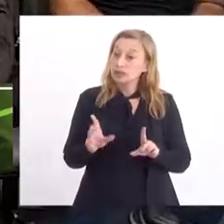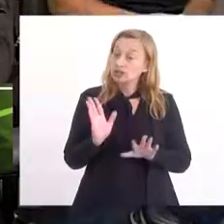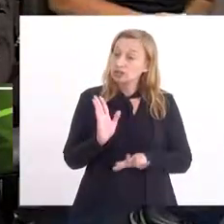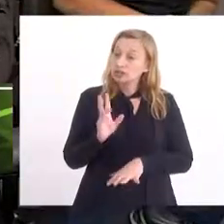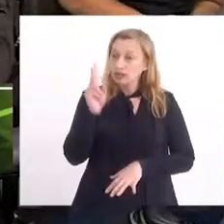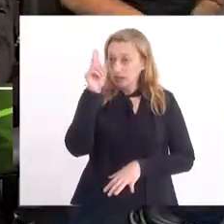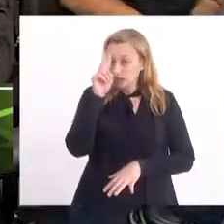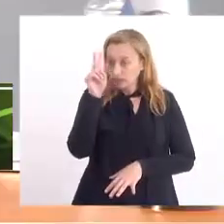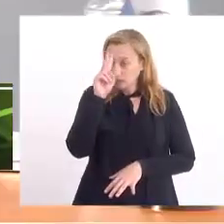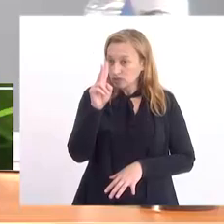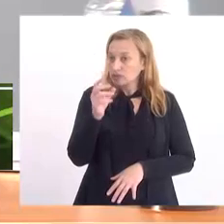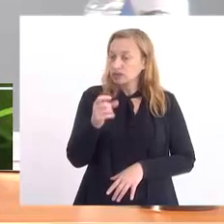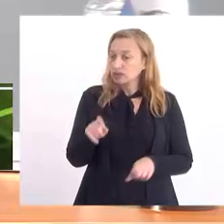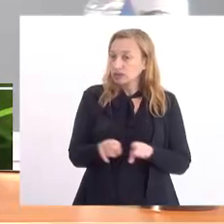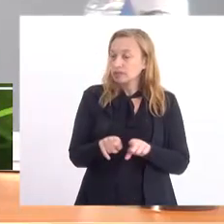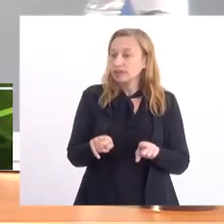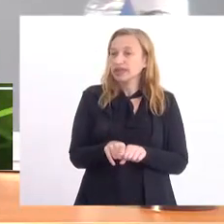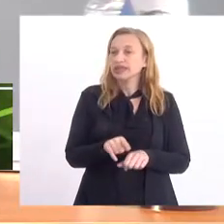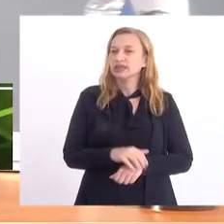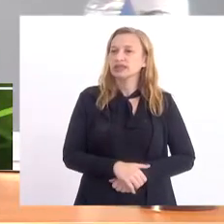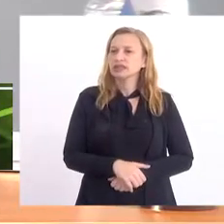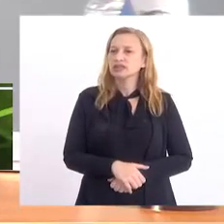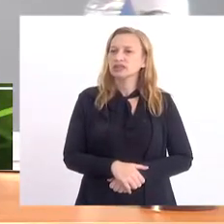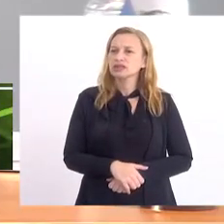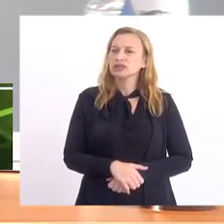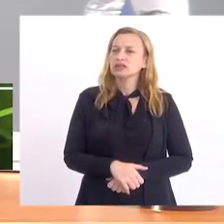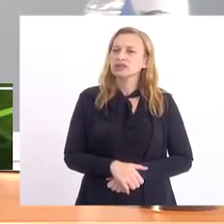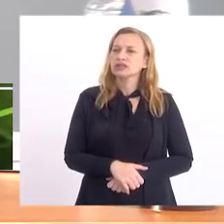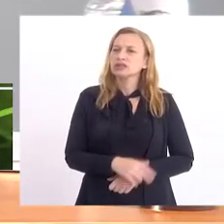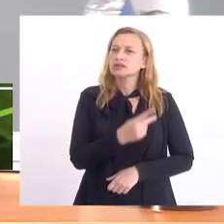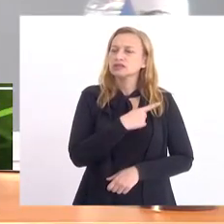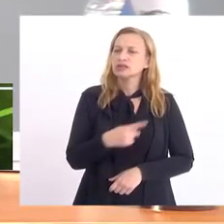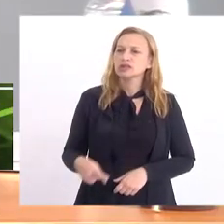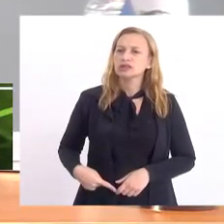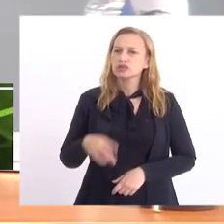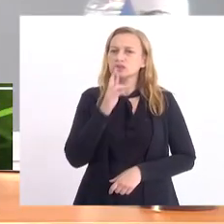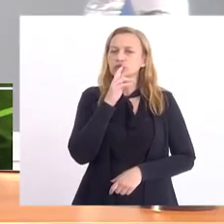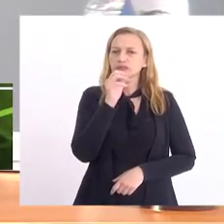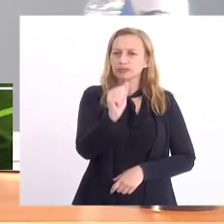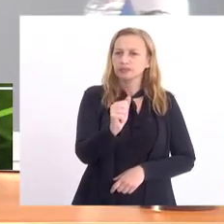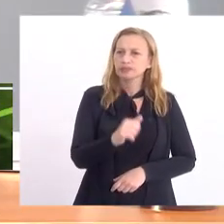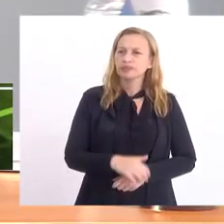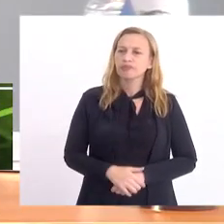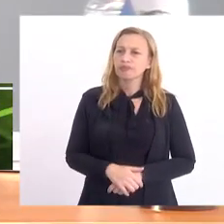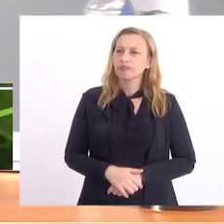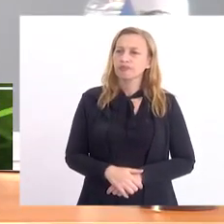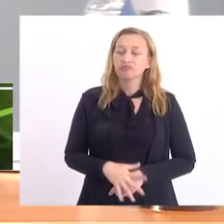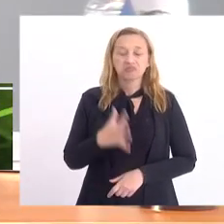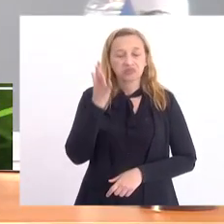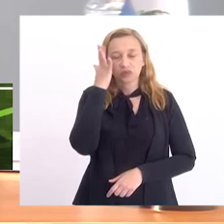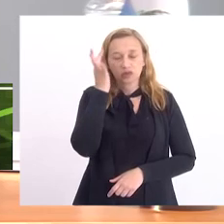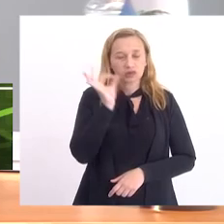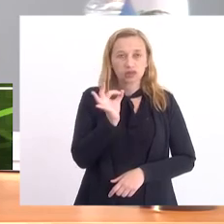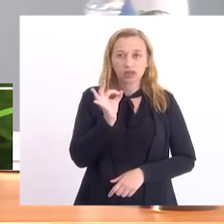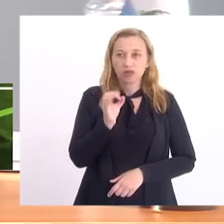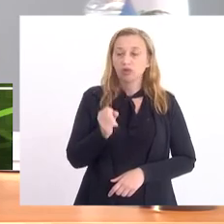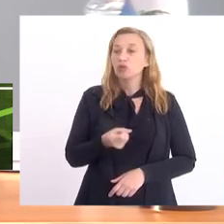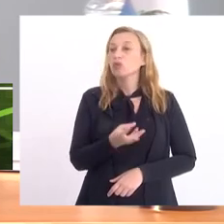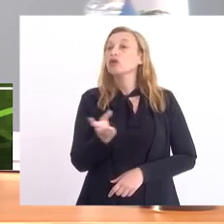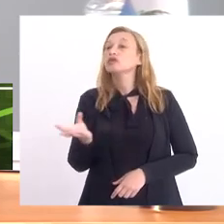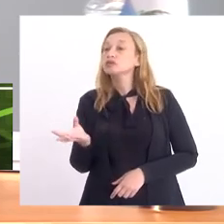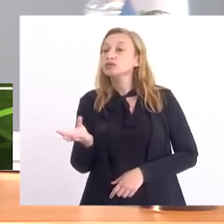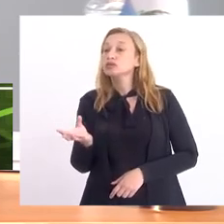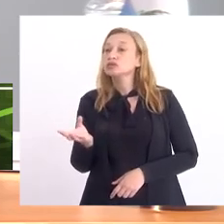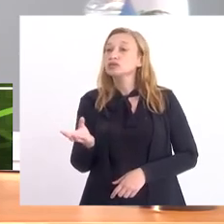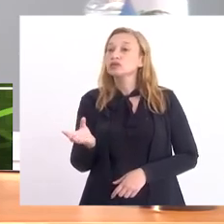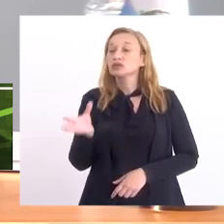lembrou aqui o presidente Rodrigo Amorim, a gente não sabe quantos